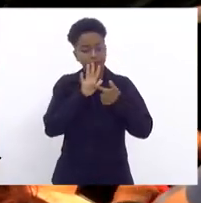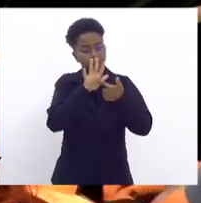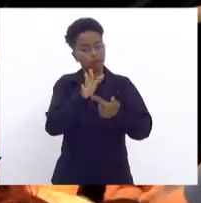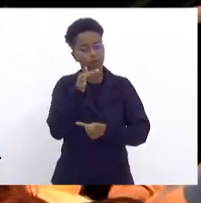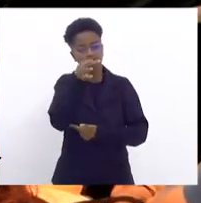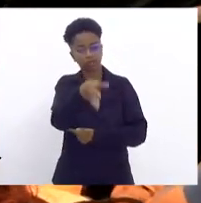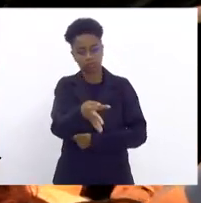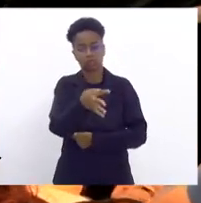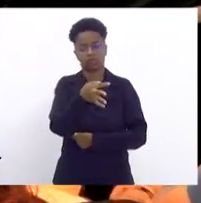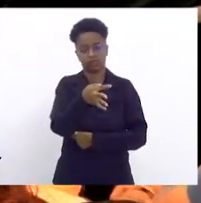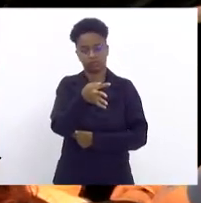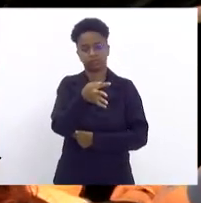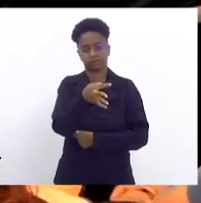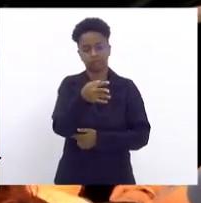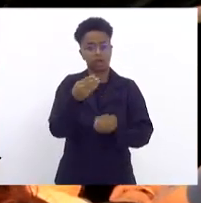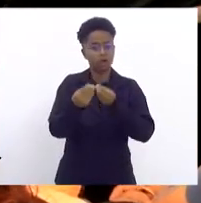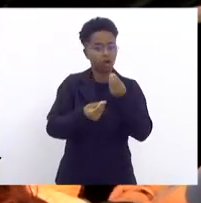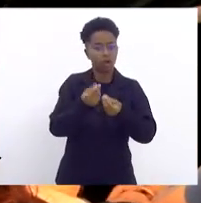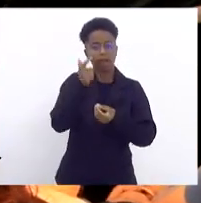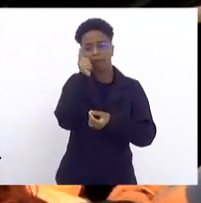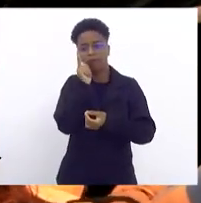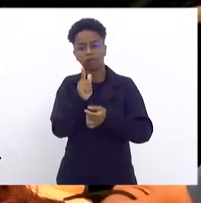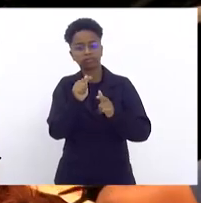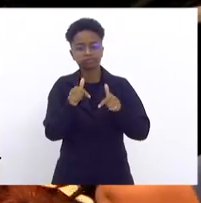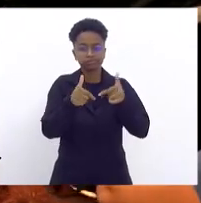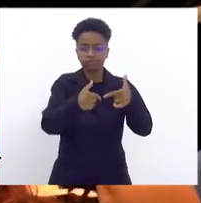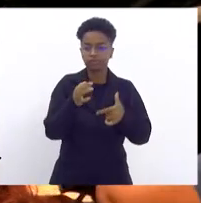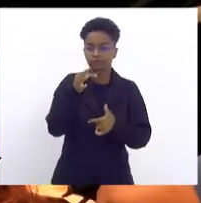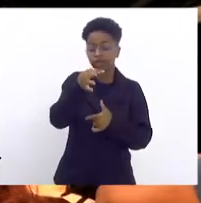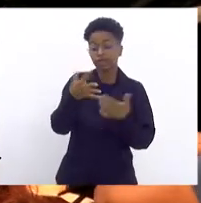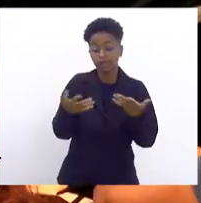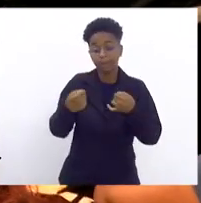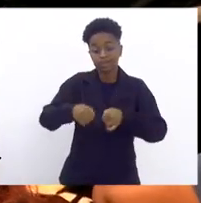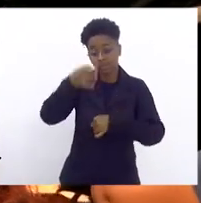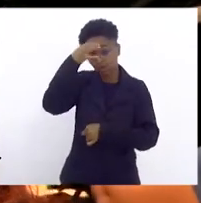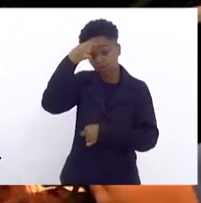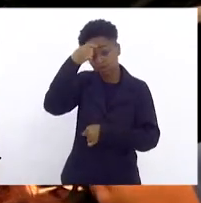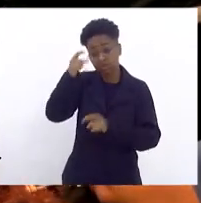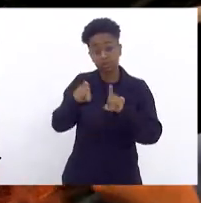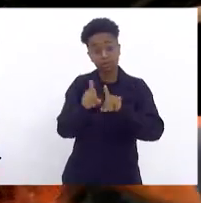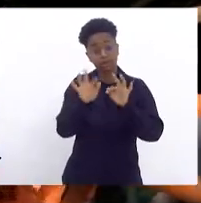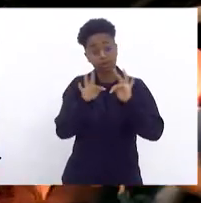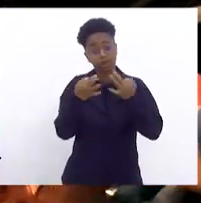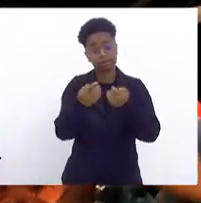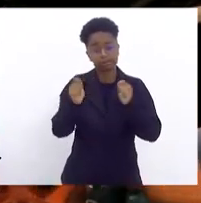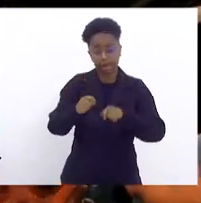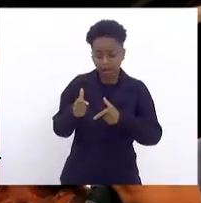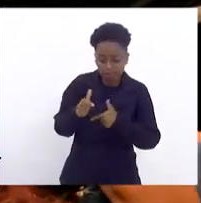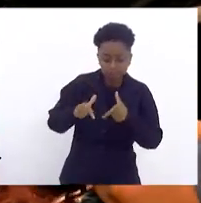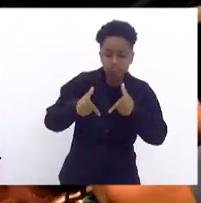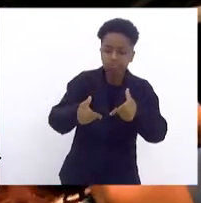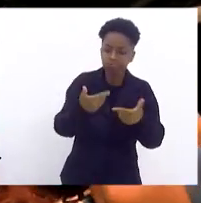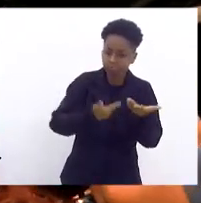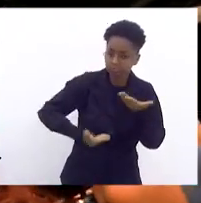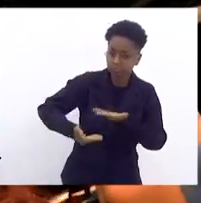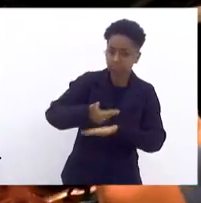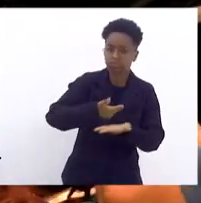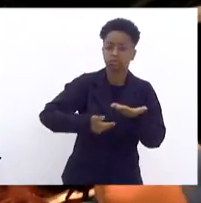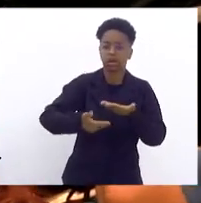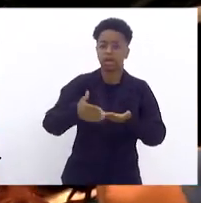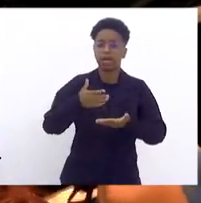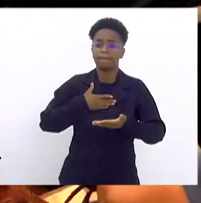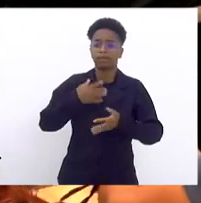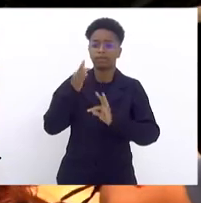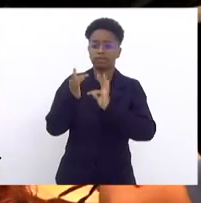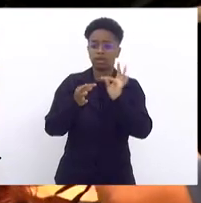para os filhos de vocês então a conscientização também tem que ser para família saber lidar com isso hoje meu último tratamento foi os